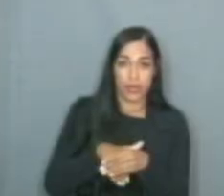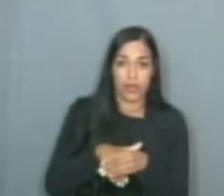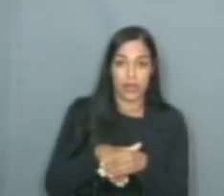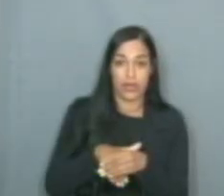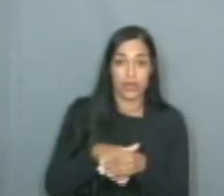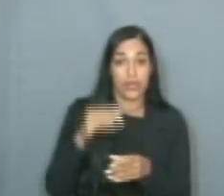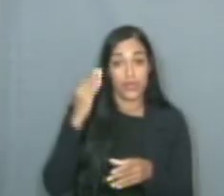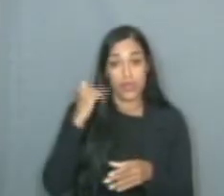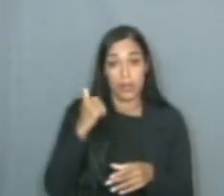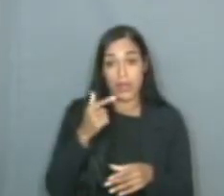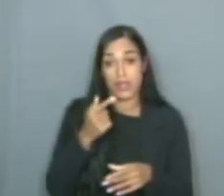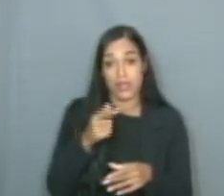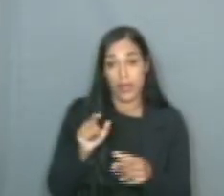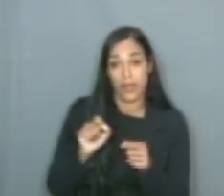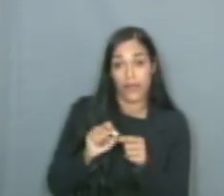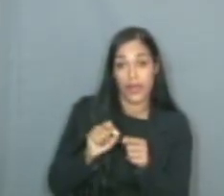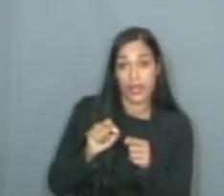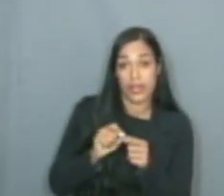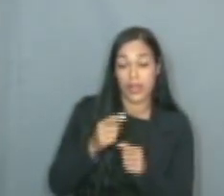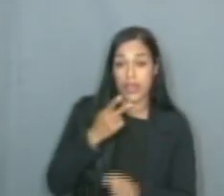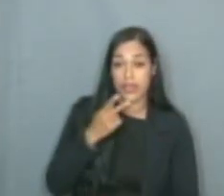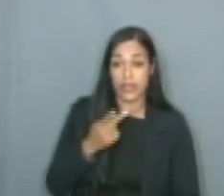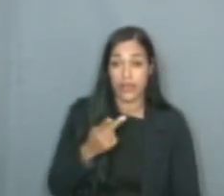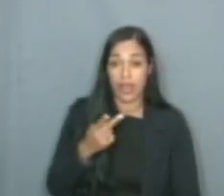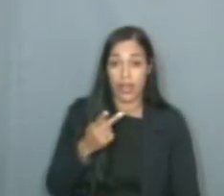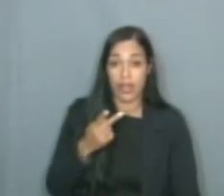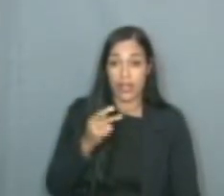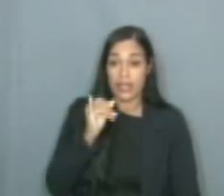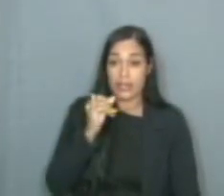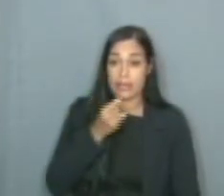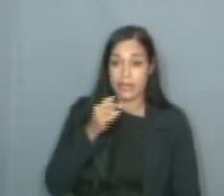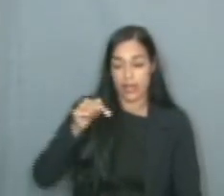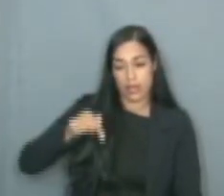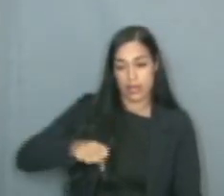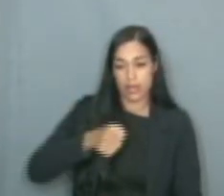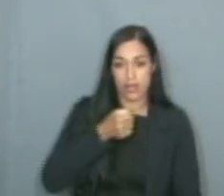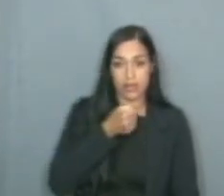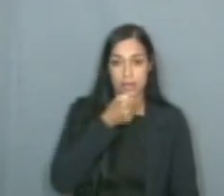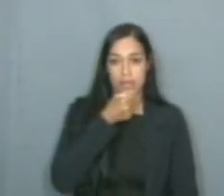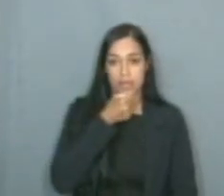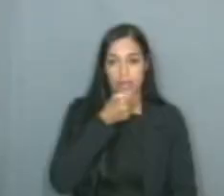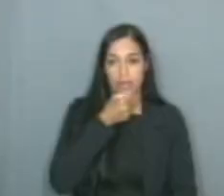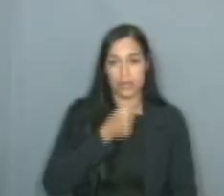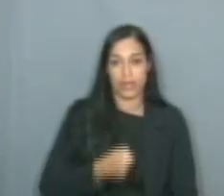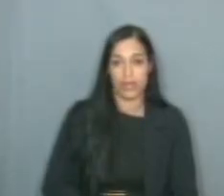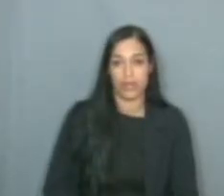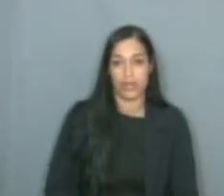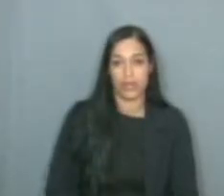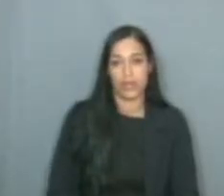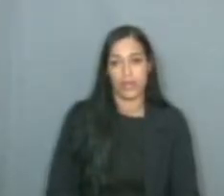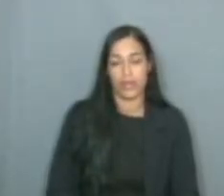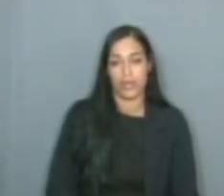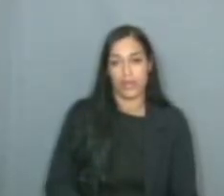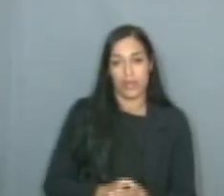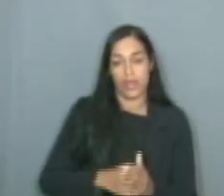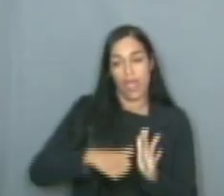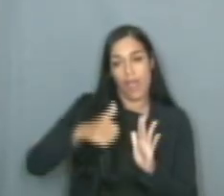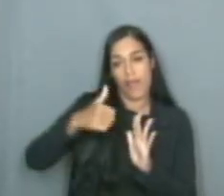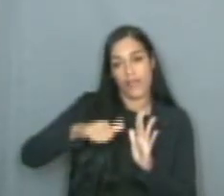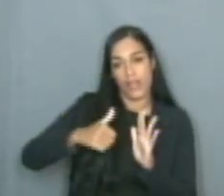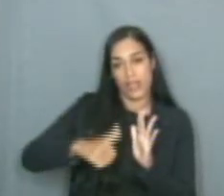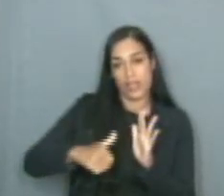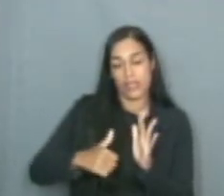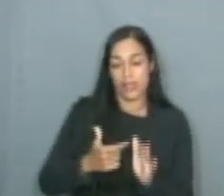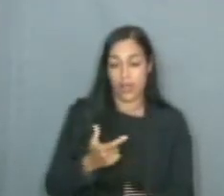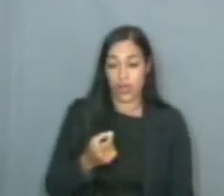se soubessem, não fariam as falas infelizes que fizeram aqui nesse microfone. O censo de 2022